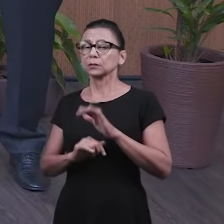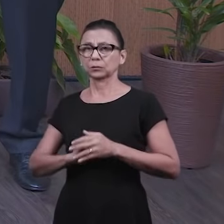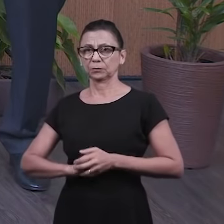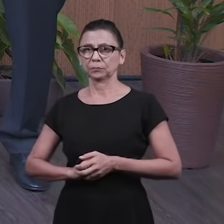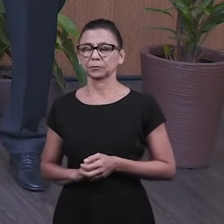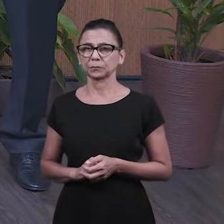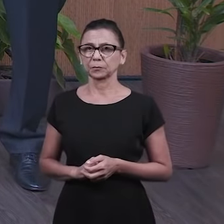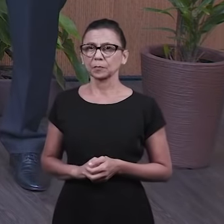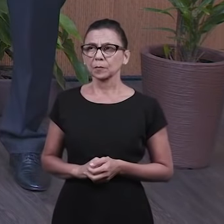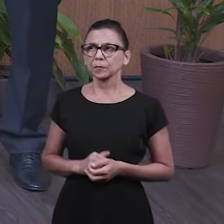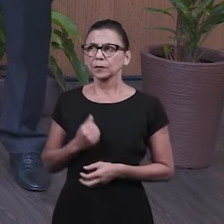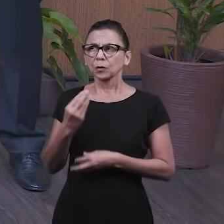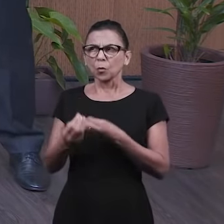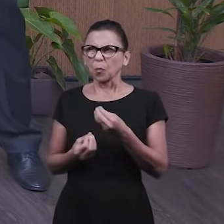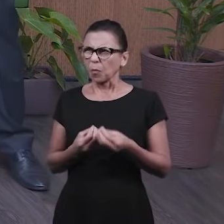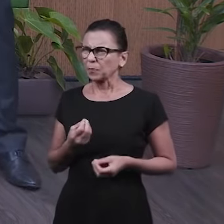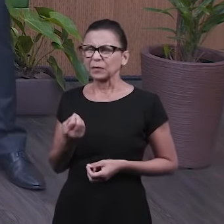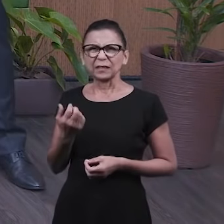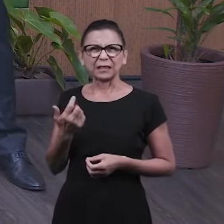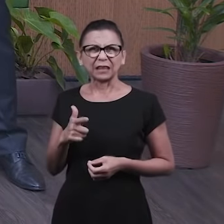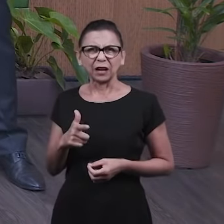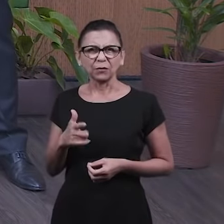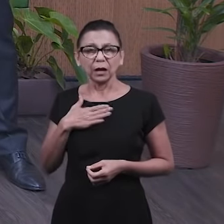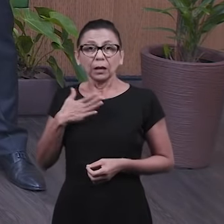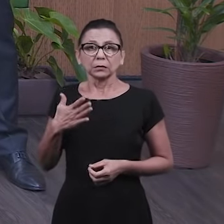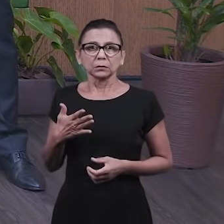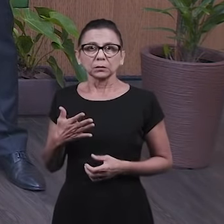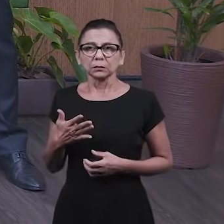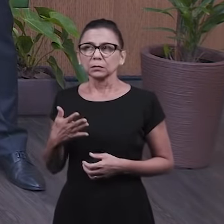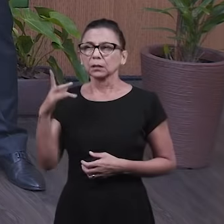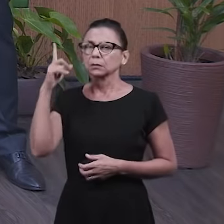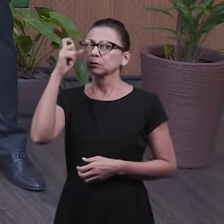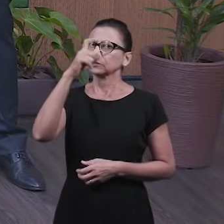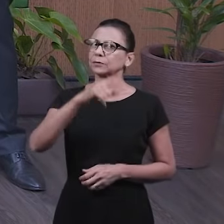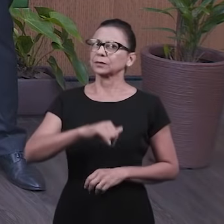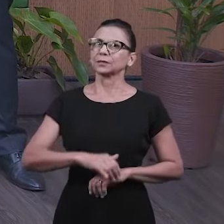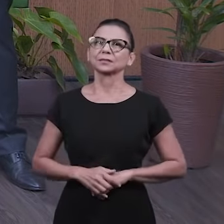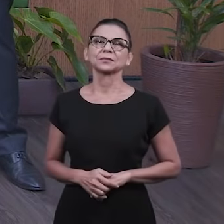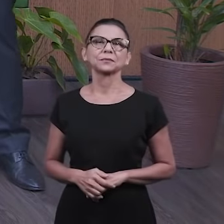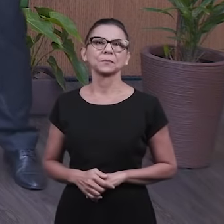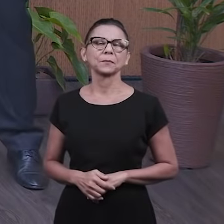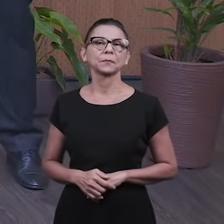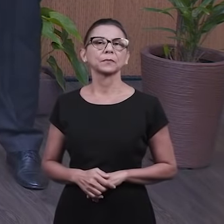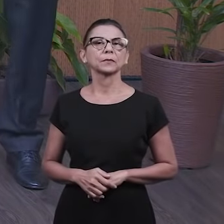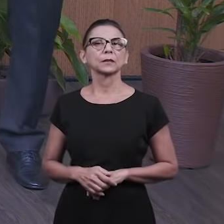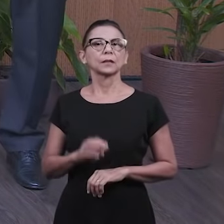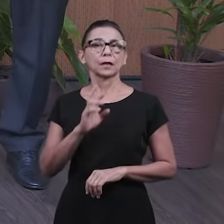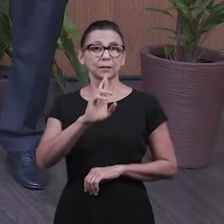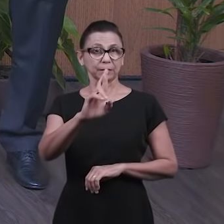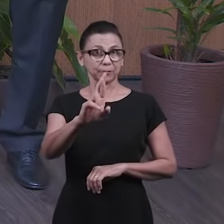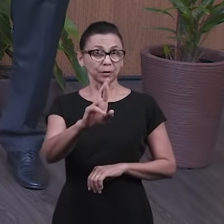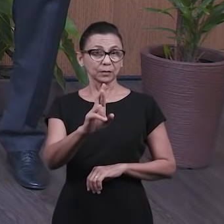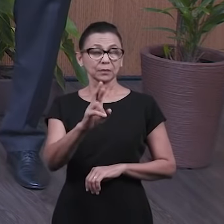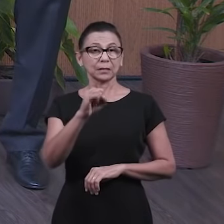como não estar assustado? Bem, somente com o Senhor Jesus no